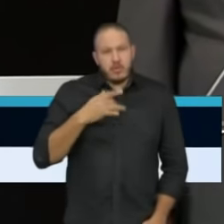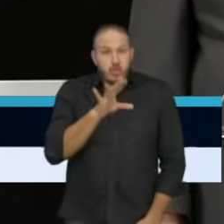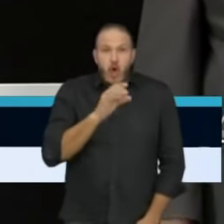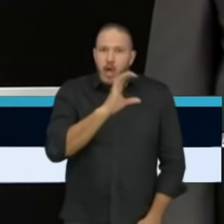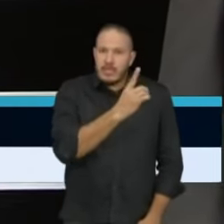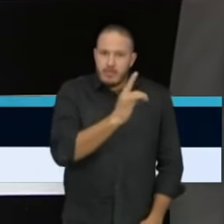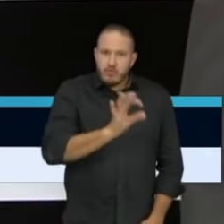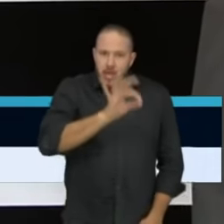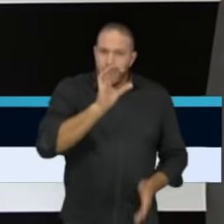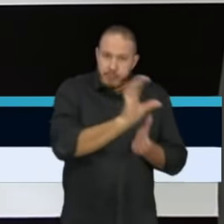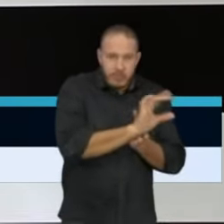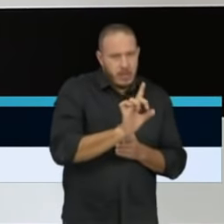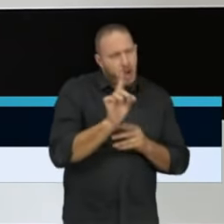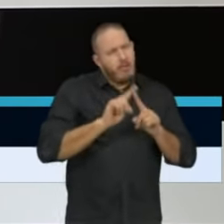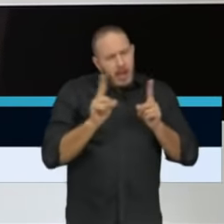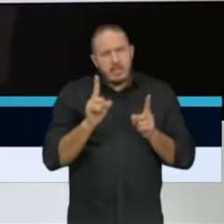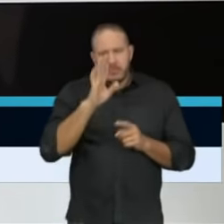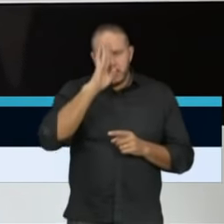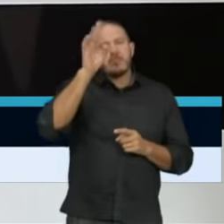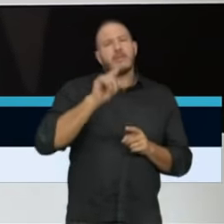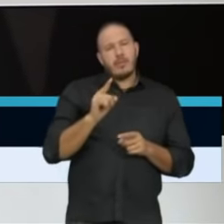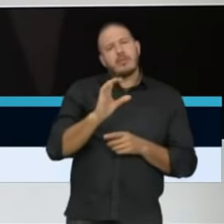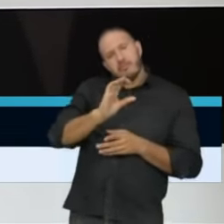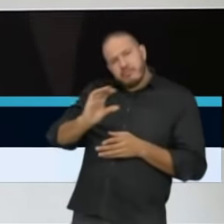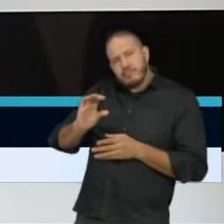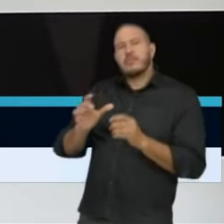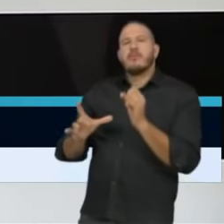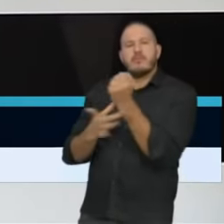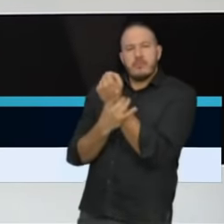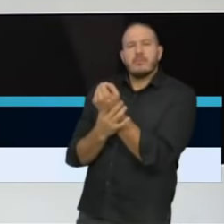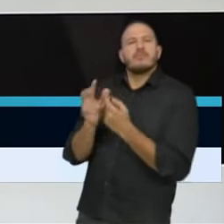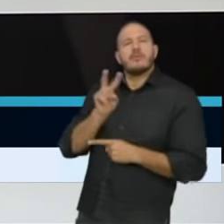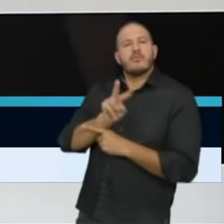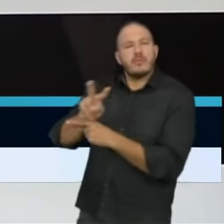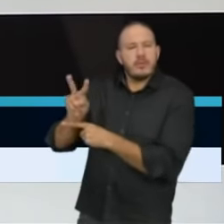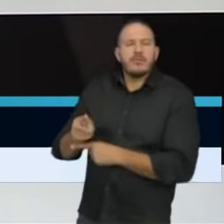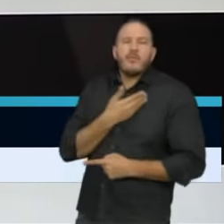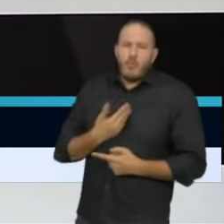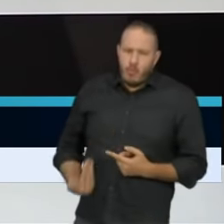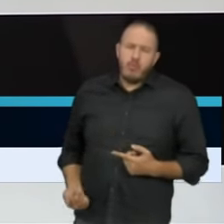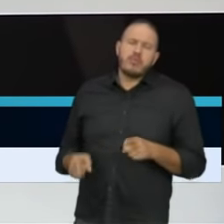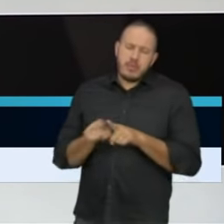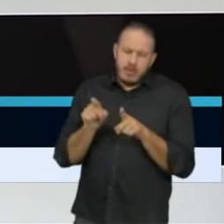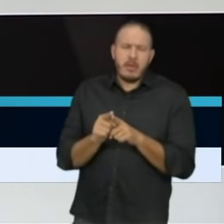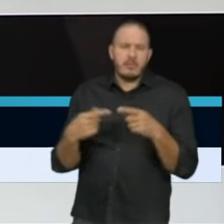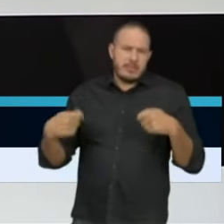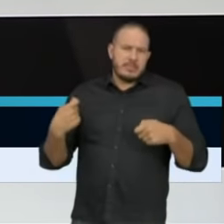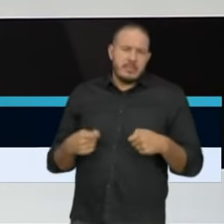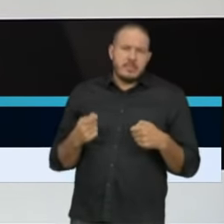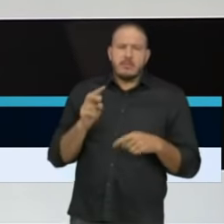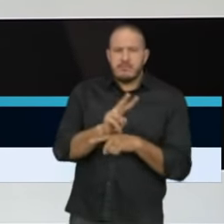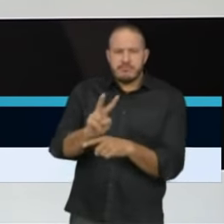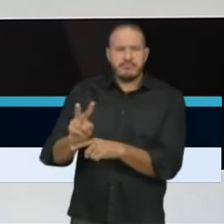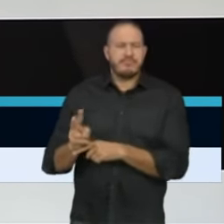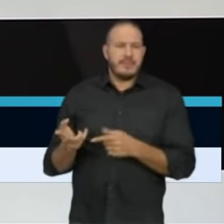saúde. Lembro também que o setor de segurança pública precisa estar devidamente em operação e